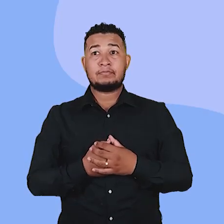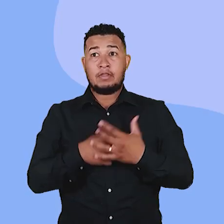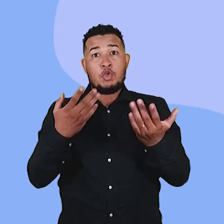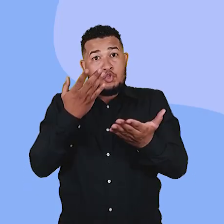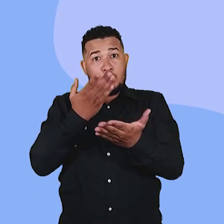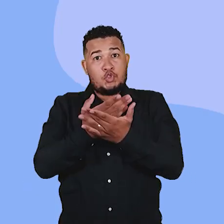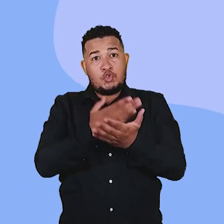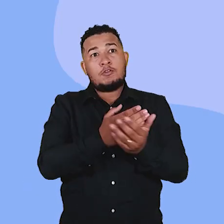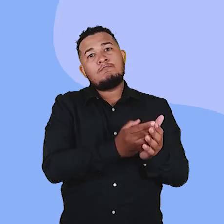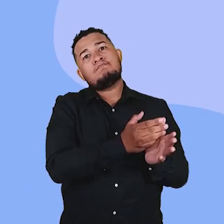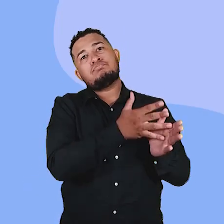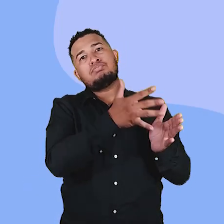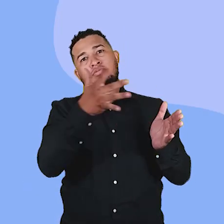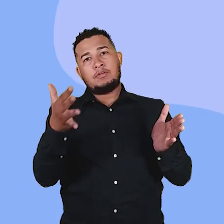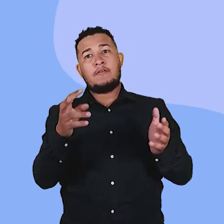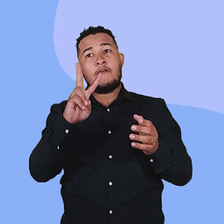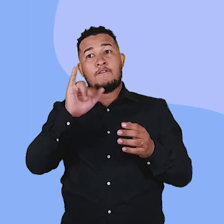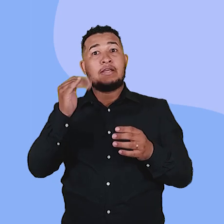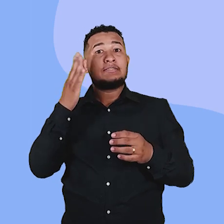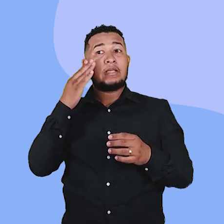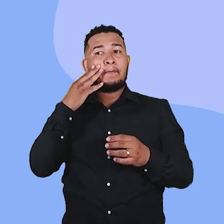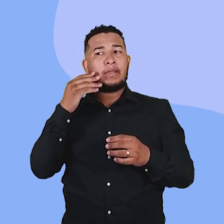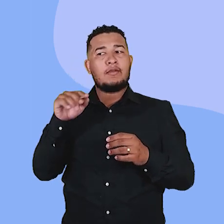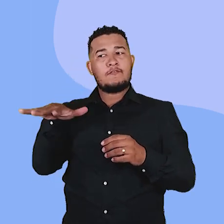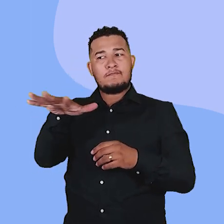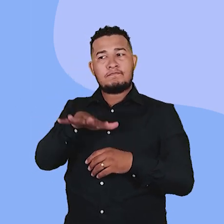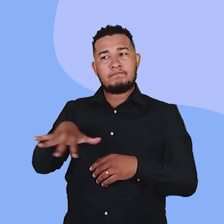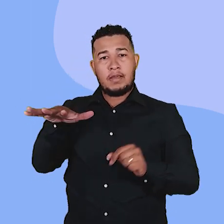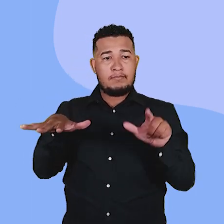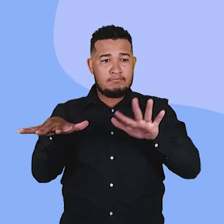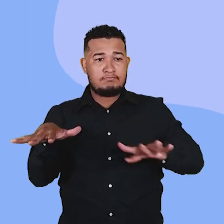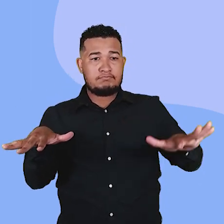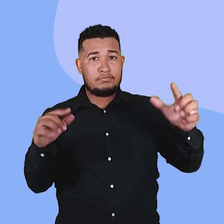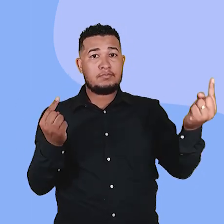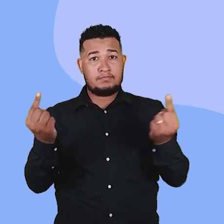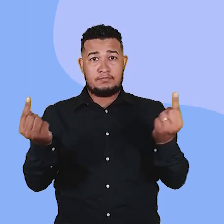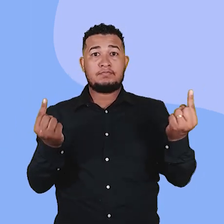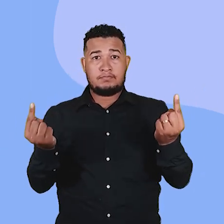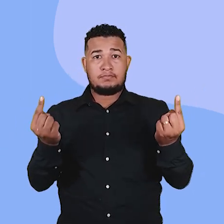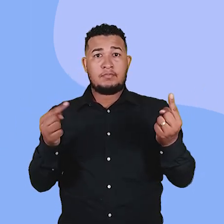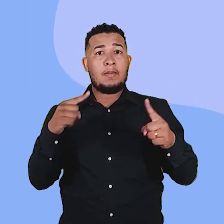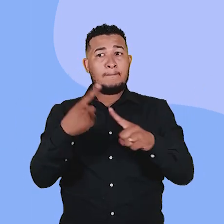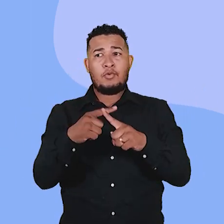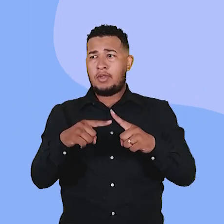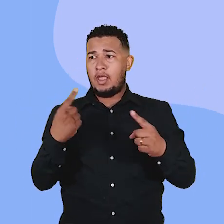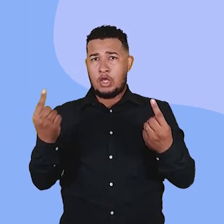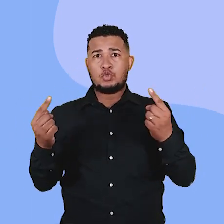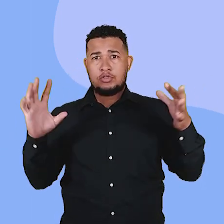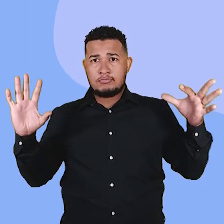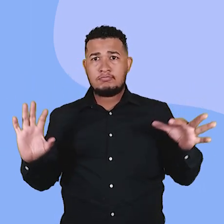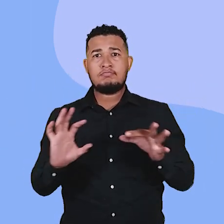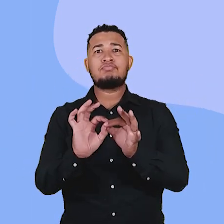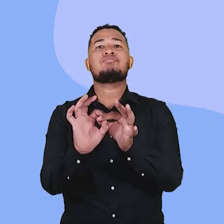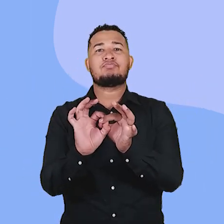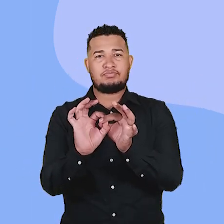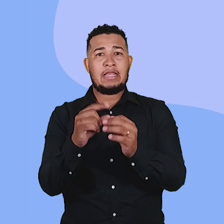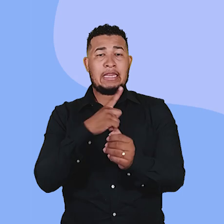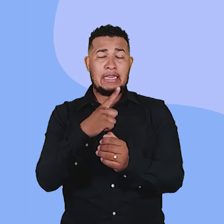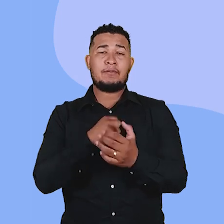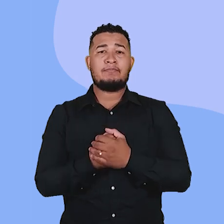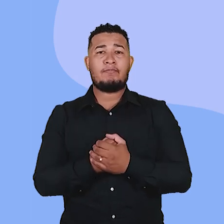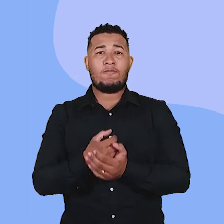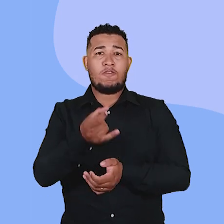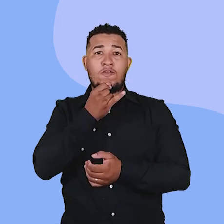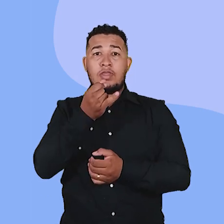Durante o nosso estudo, a gente vai fazer perspectivas macroscópicas e microscópicas, porque elas se completam na termologia.